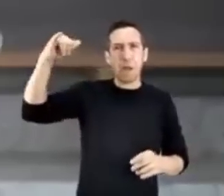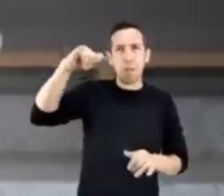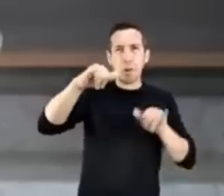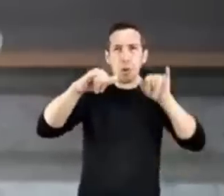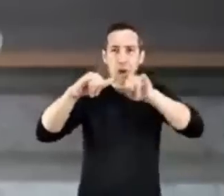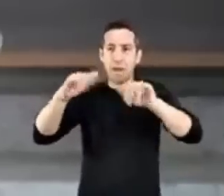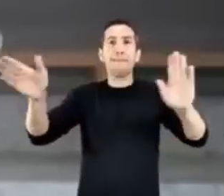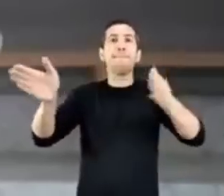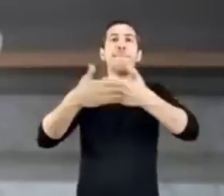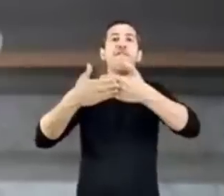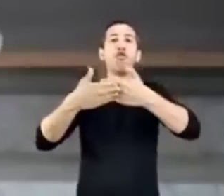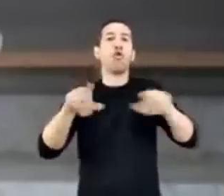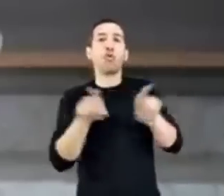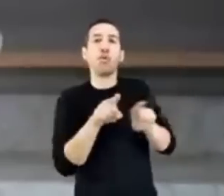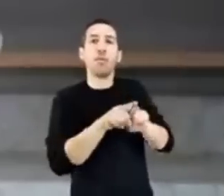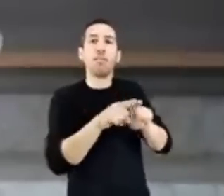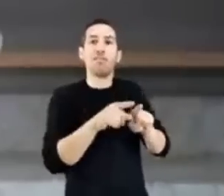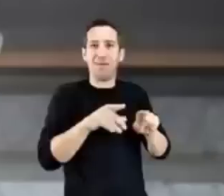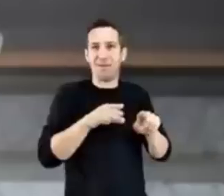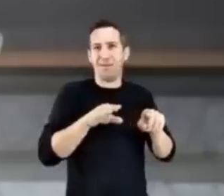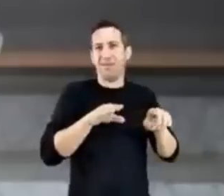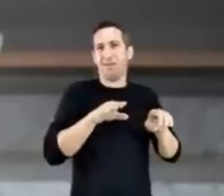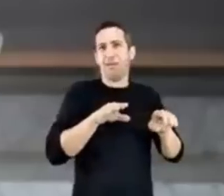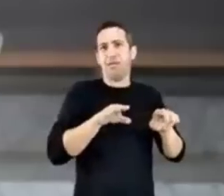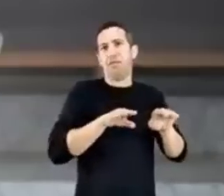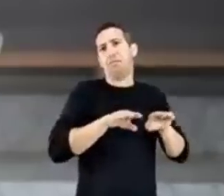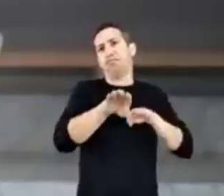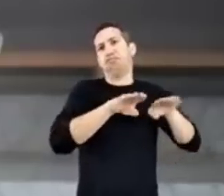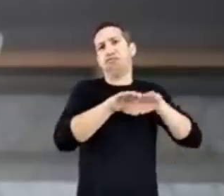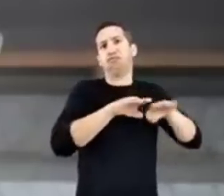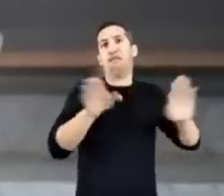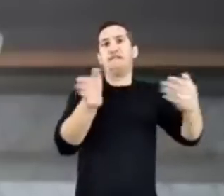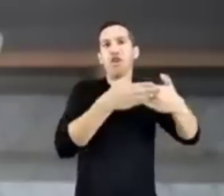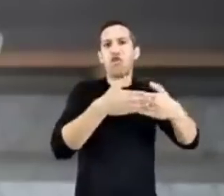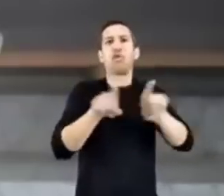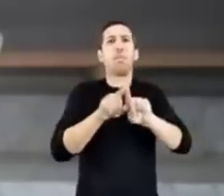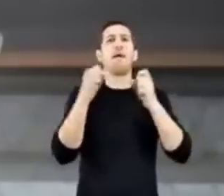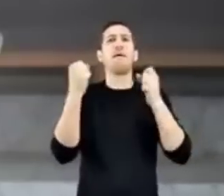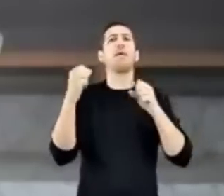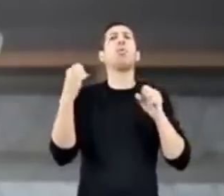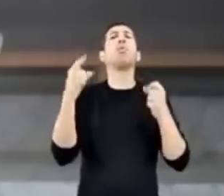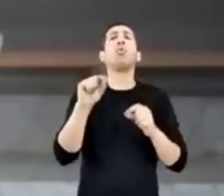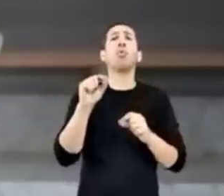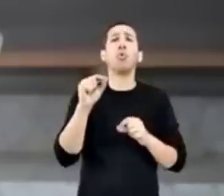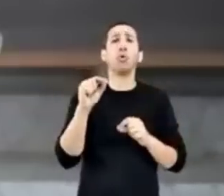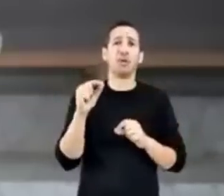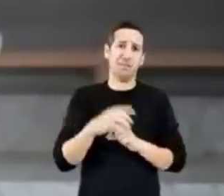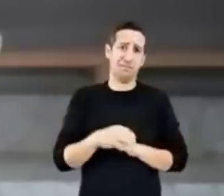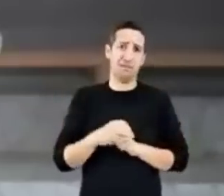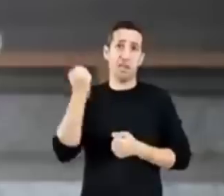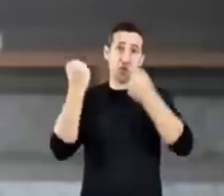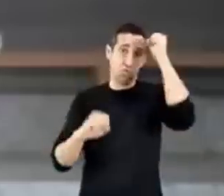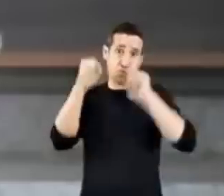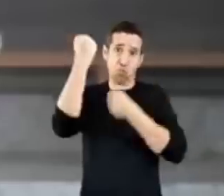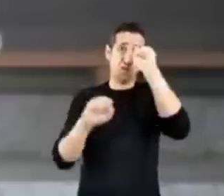as rodovias quase todas e fechará fábricas e fechar muita coisa que não se fechava o